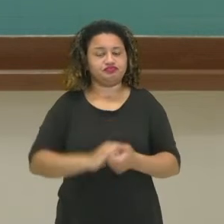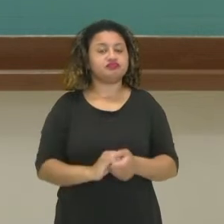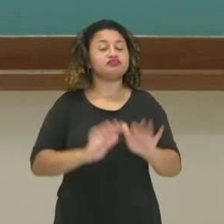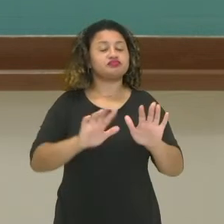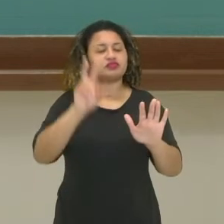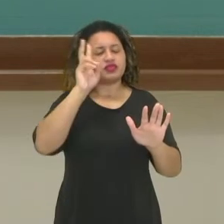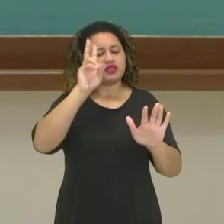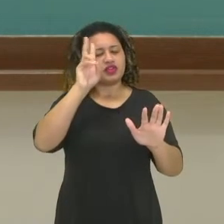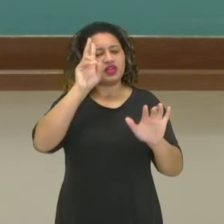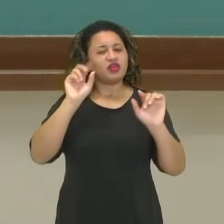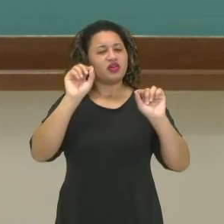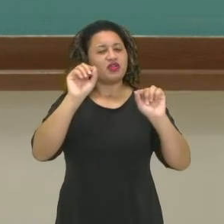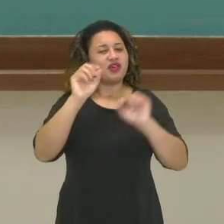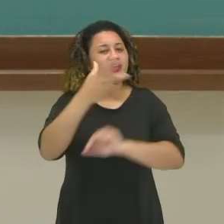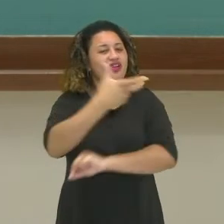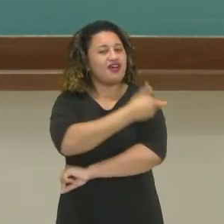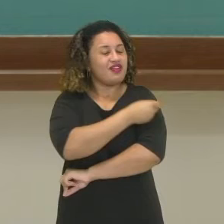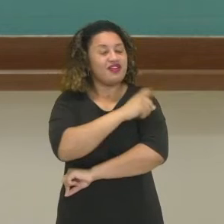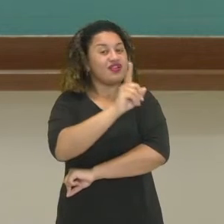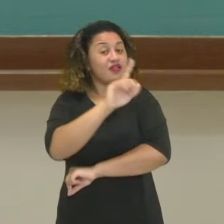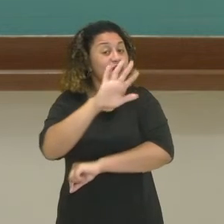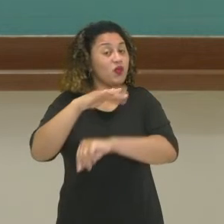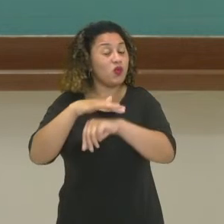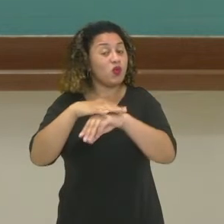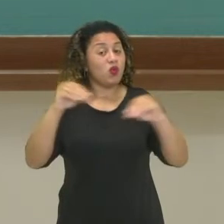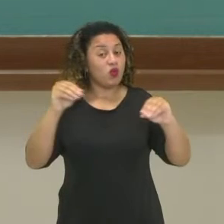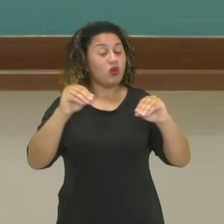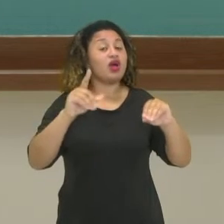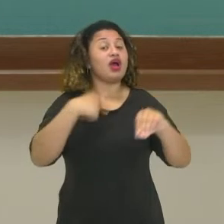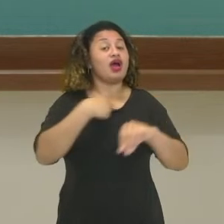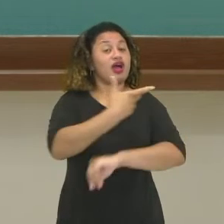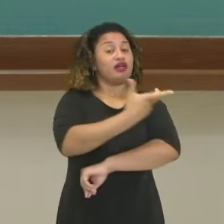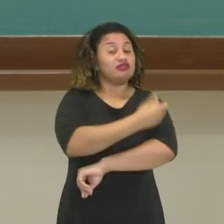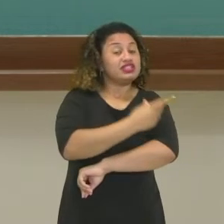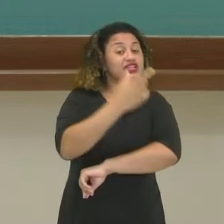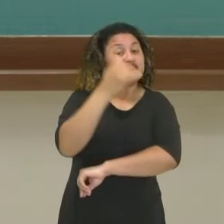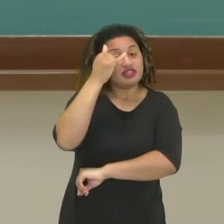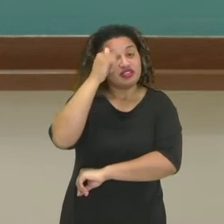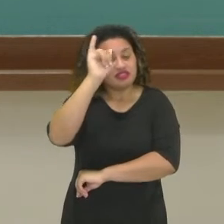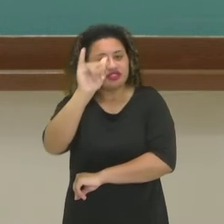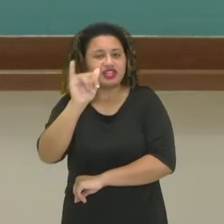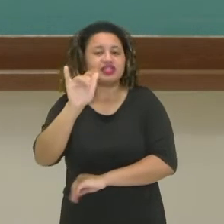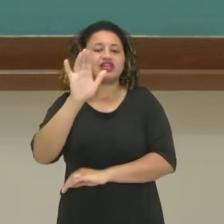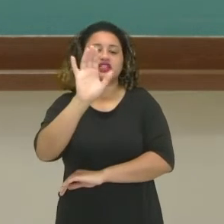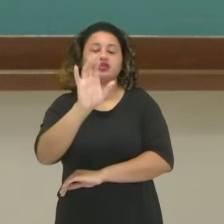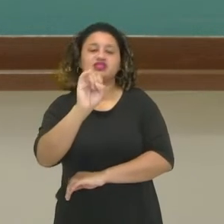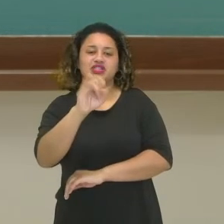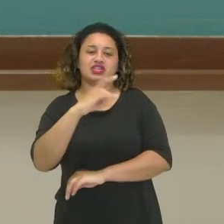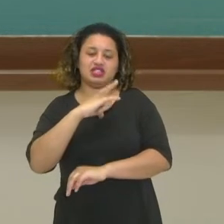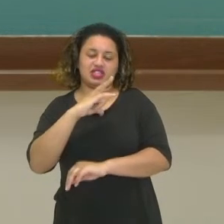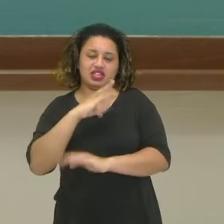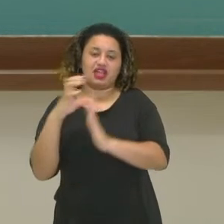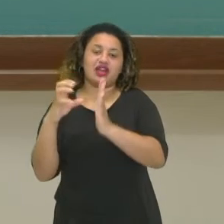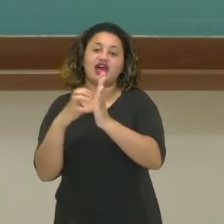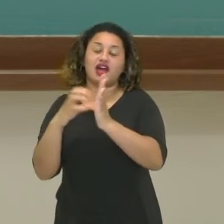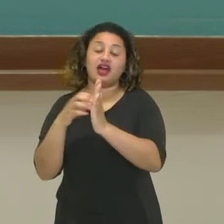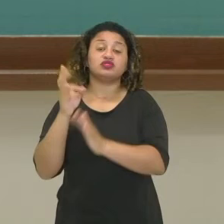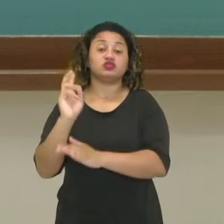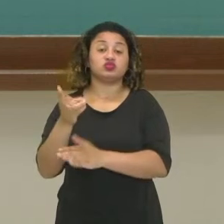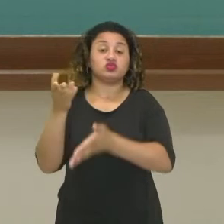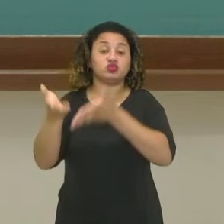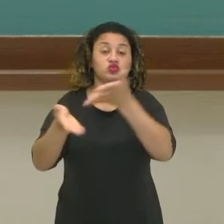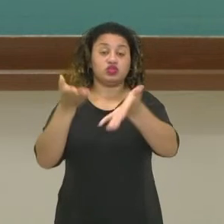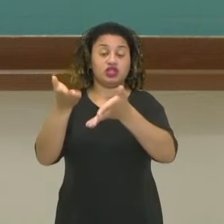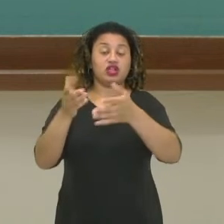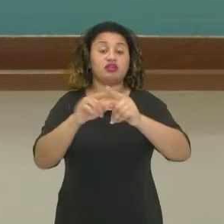Lembrando que, gente, vacina não cura. A vacina, ela previne. Então, quem tem a AIDS continua com o tratamento.